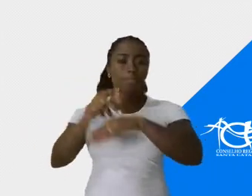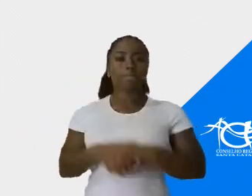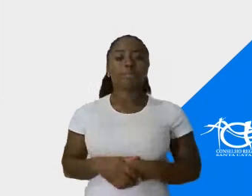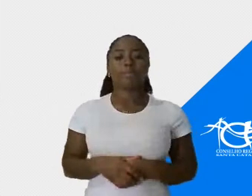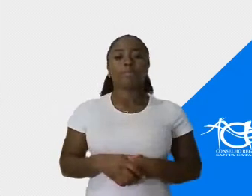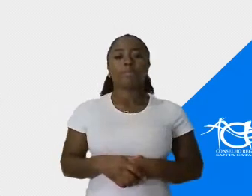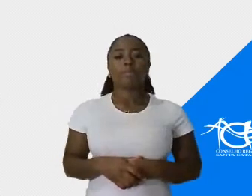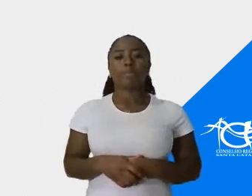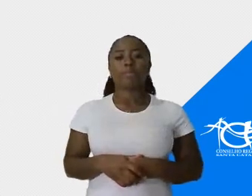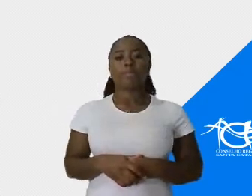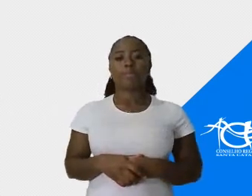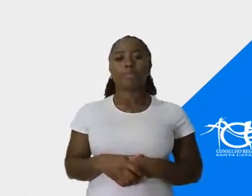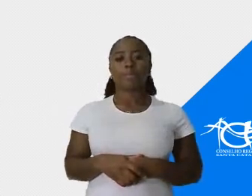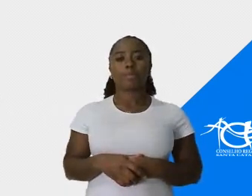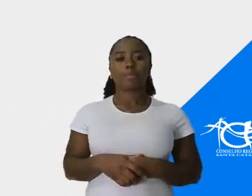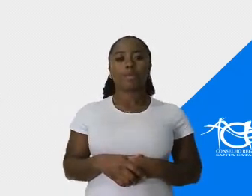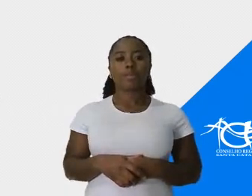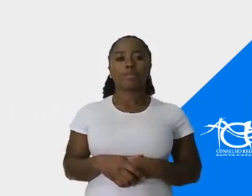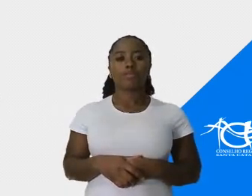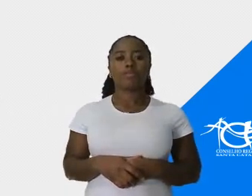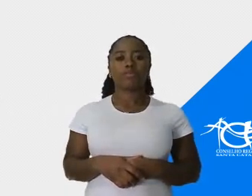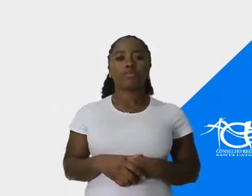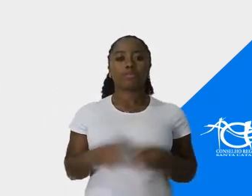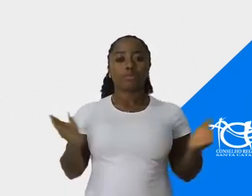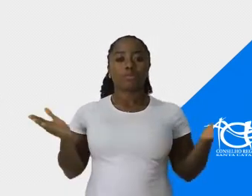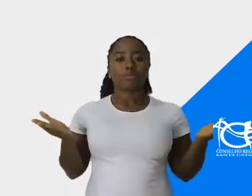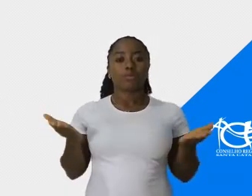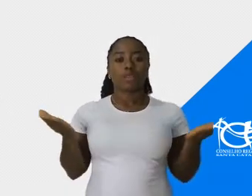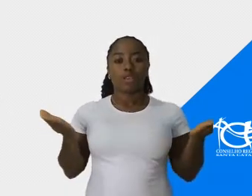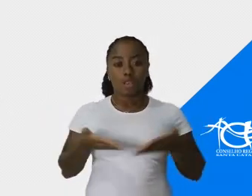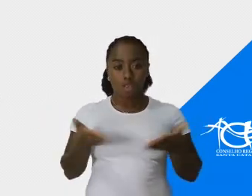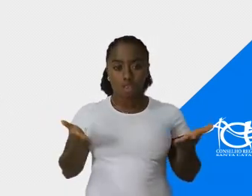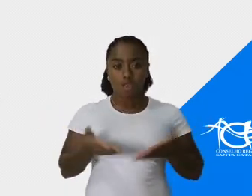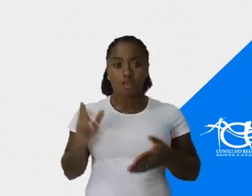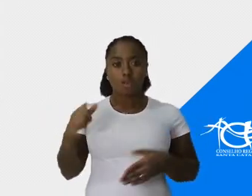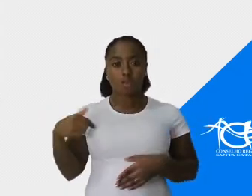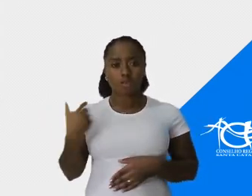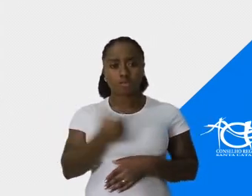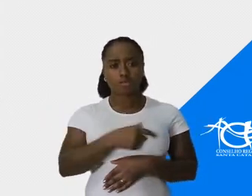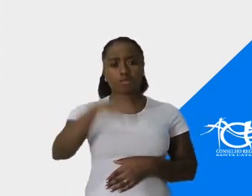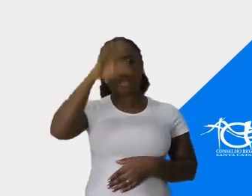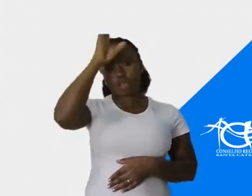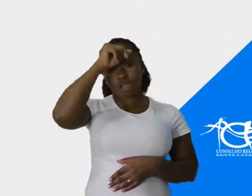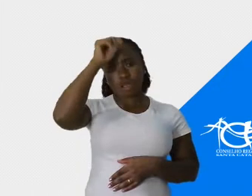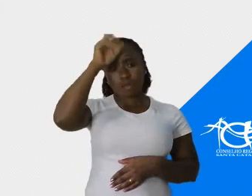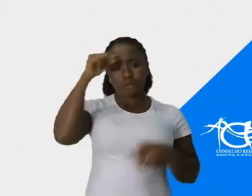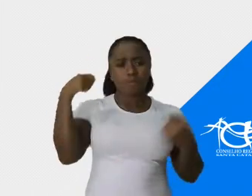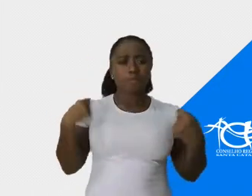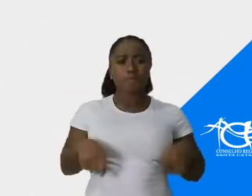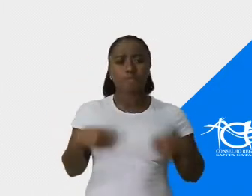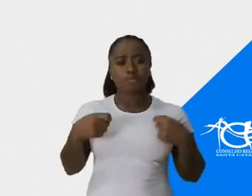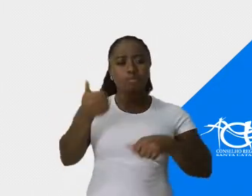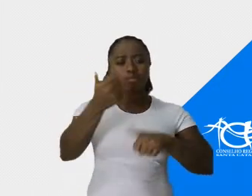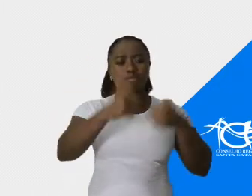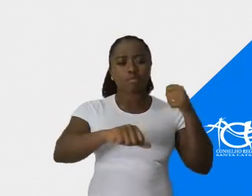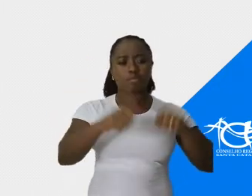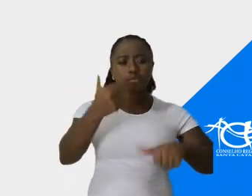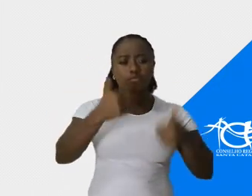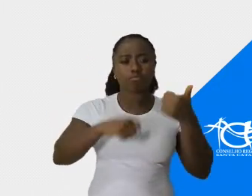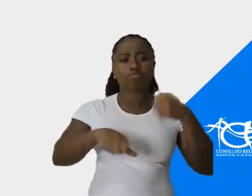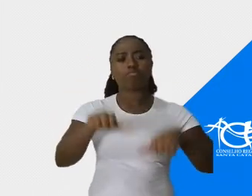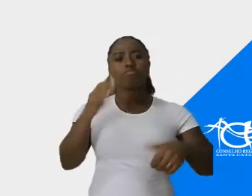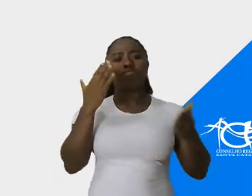primeira ancoragem, ou seja, nós já aprendemos que é necessário avaliar determinados aspectos psicológicos relacionados ao trânsito,